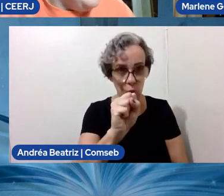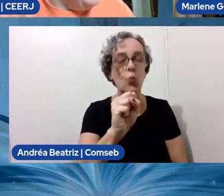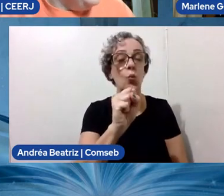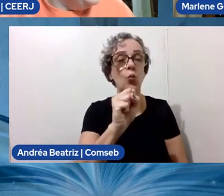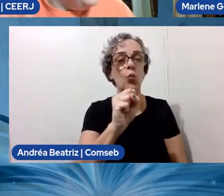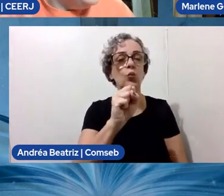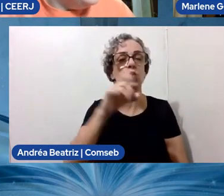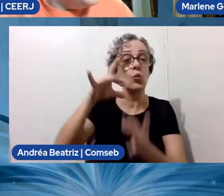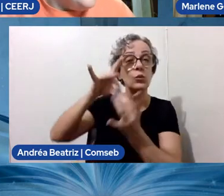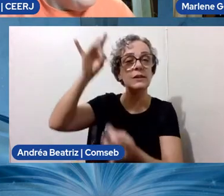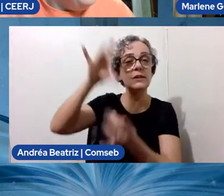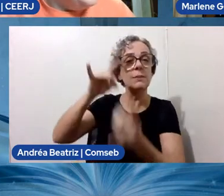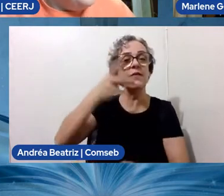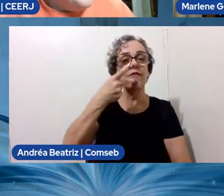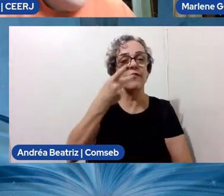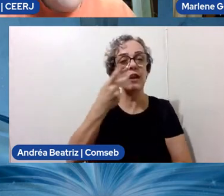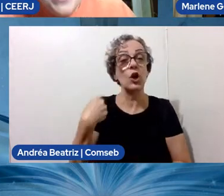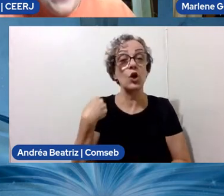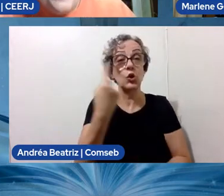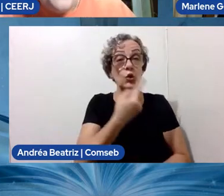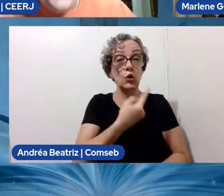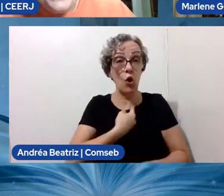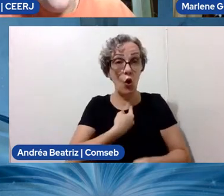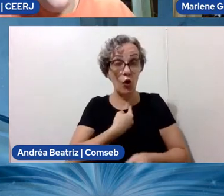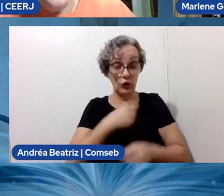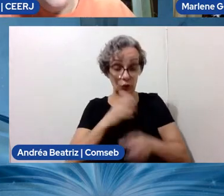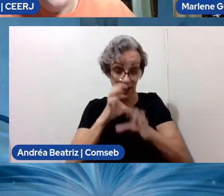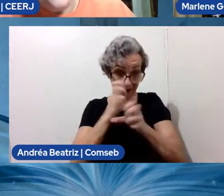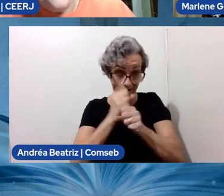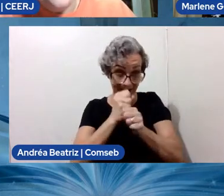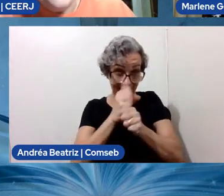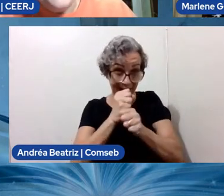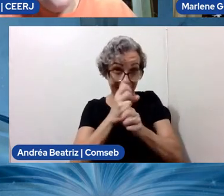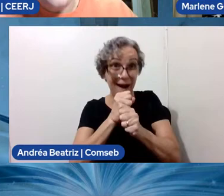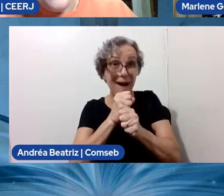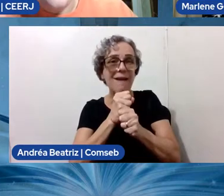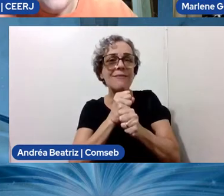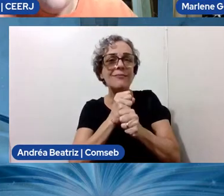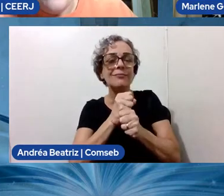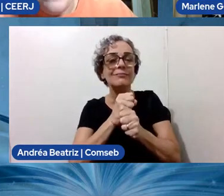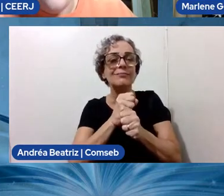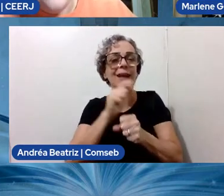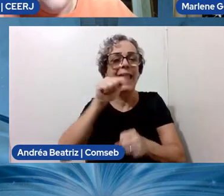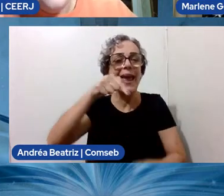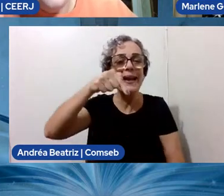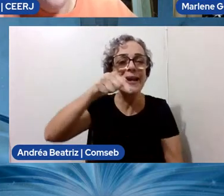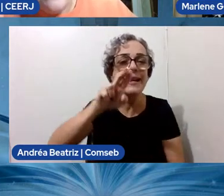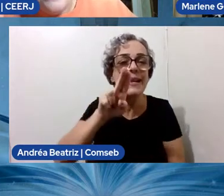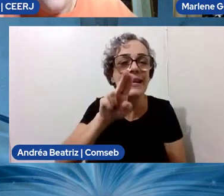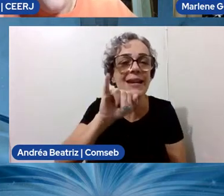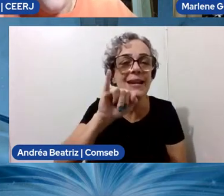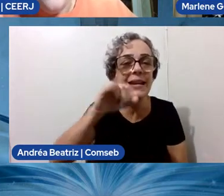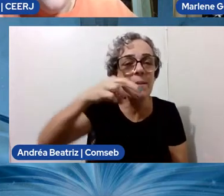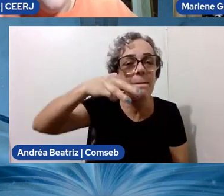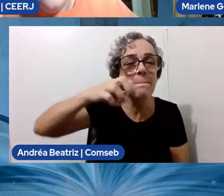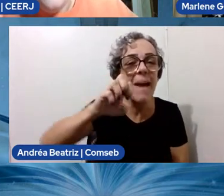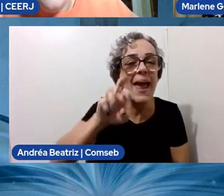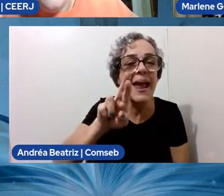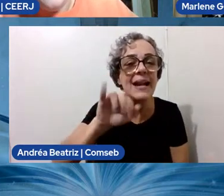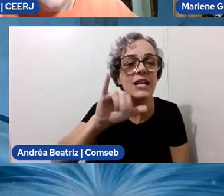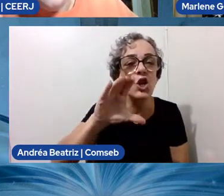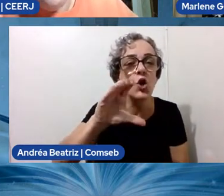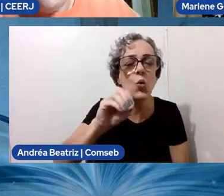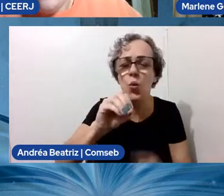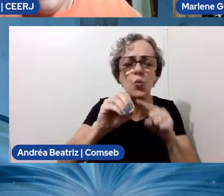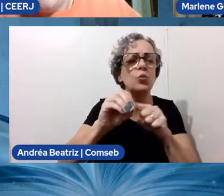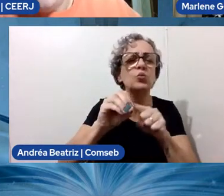espíritos falam que os nossos cálculos são quiméricos, e ela nos pergunta qual é o significado dessa palavra quimérico.